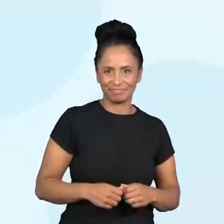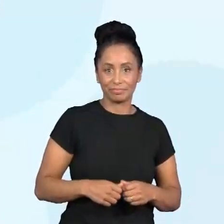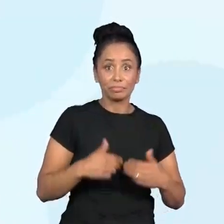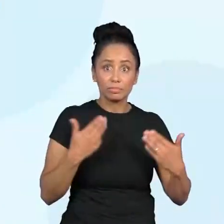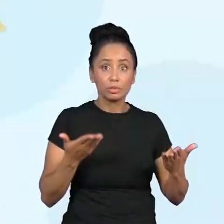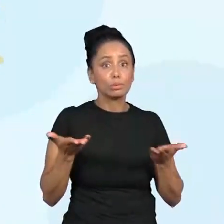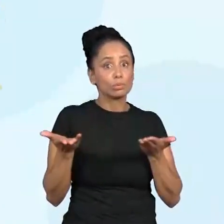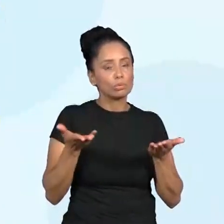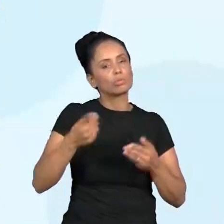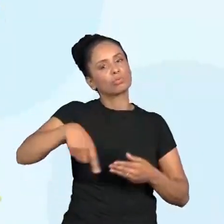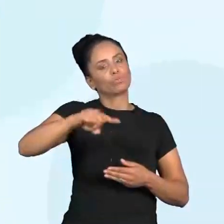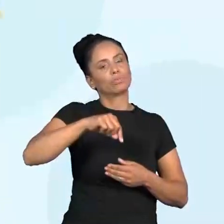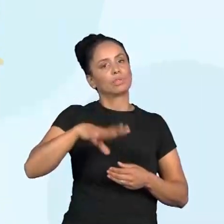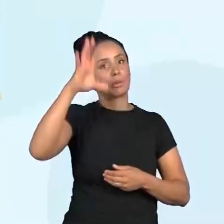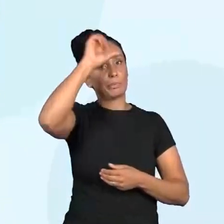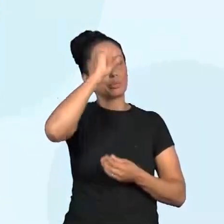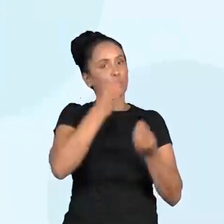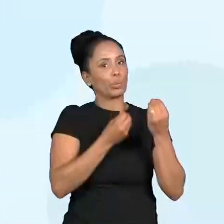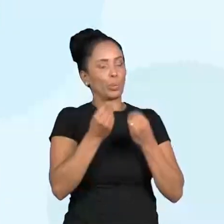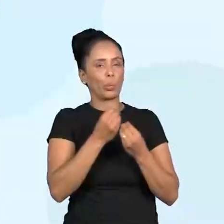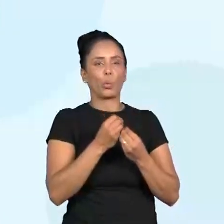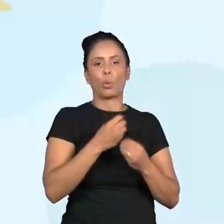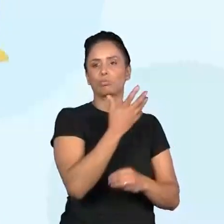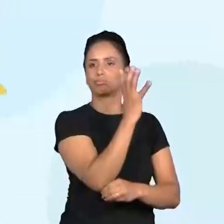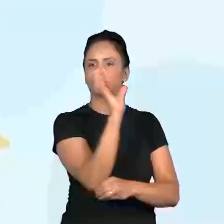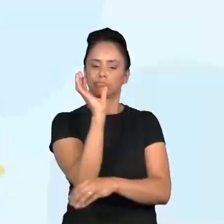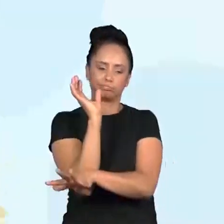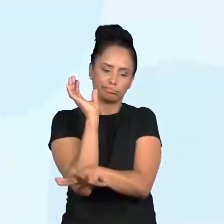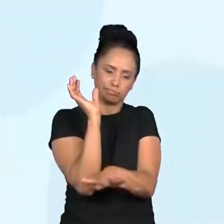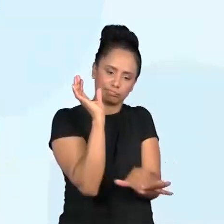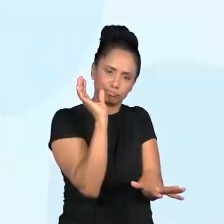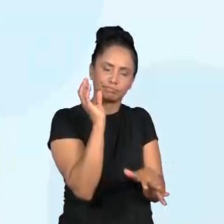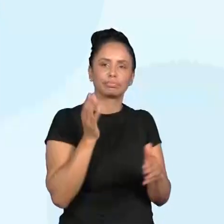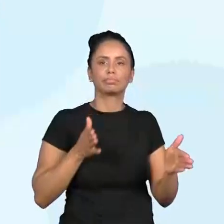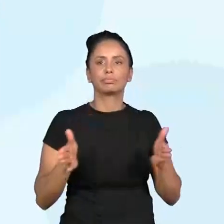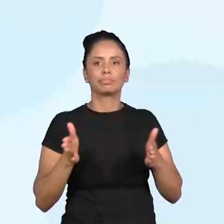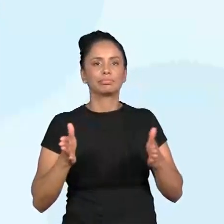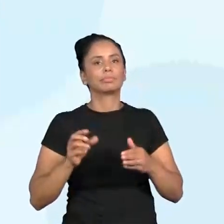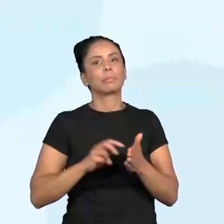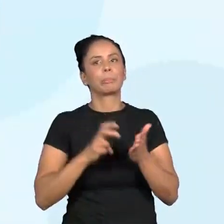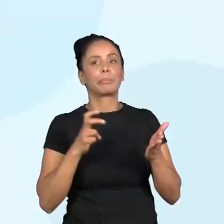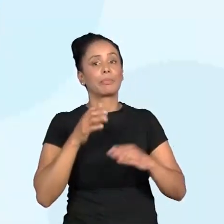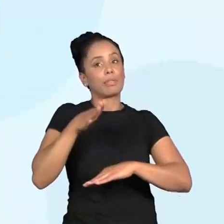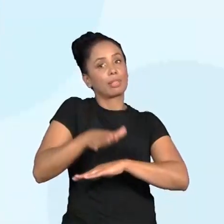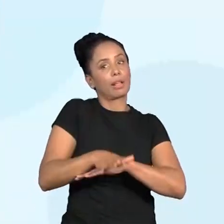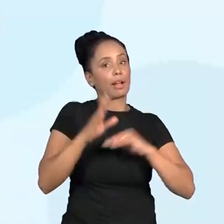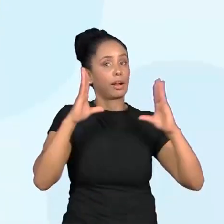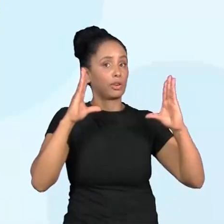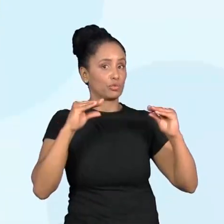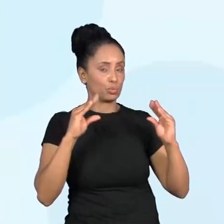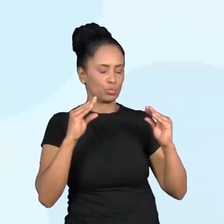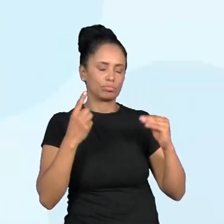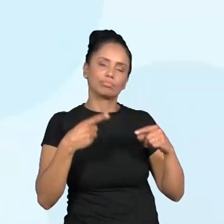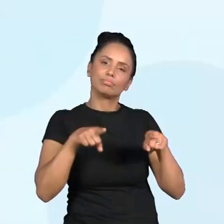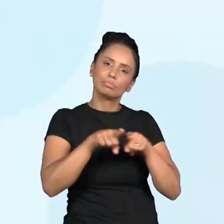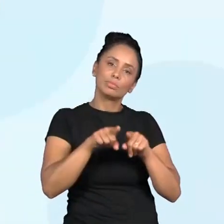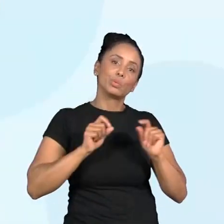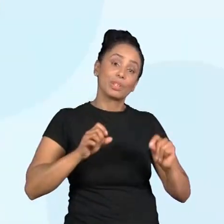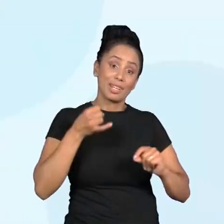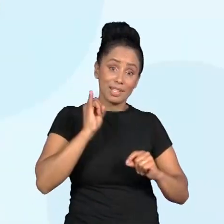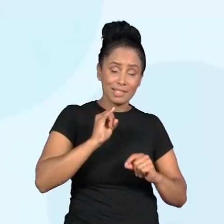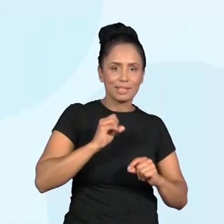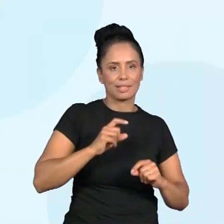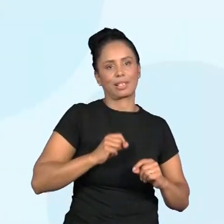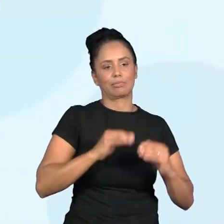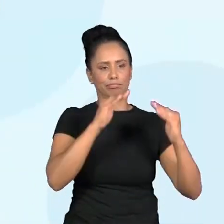investigamos aí como são formadas as sombras nos diversos períodos diários, não é? E toda vez que houver um objeto